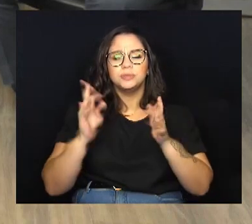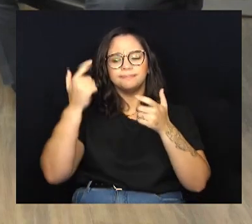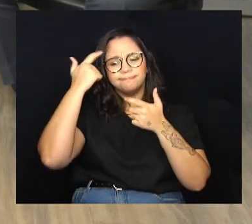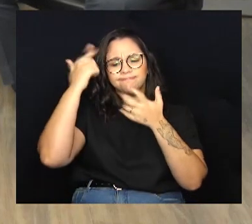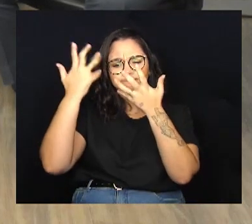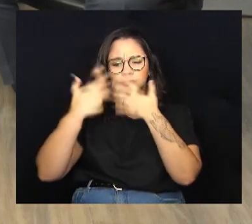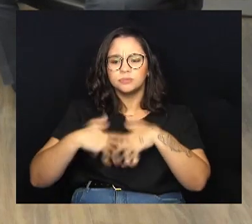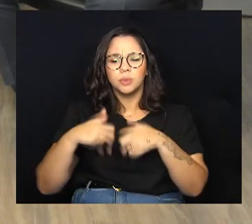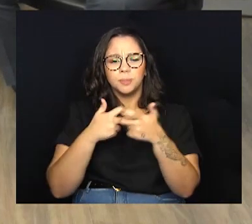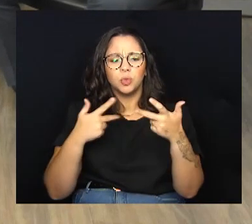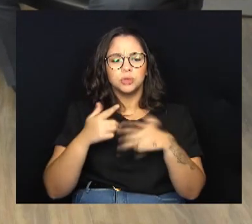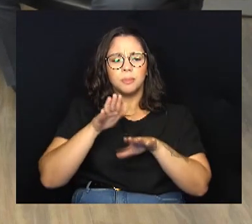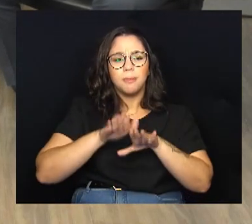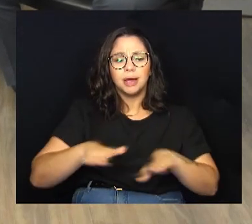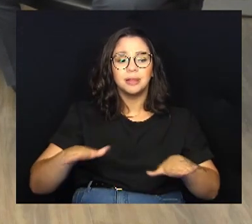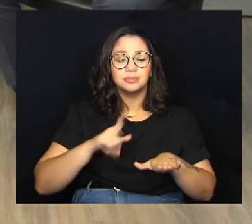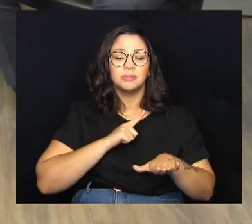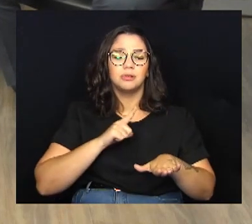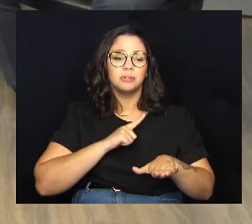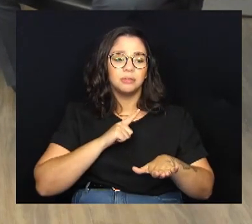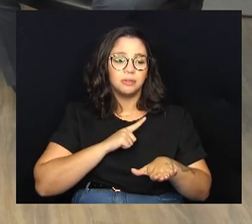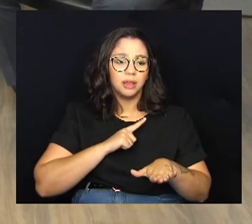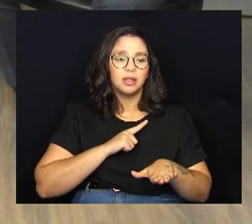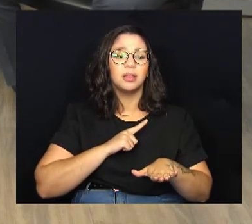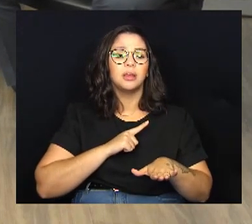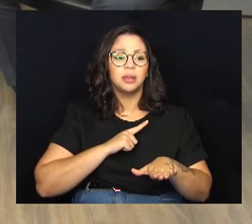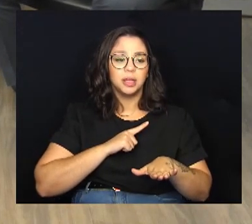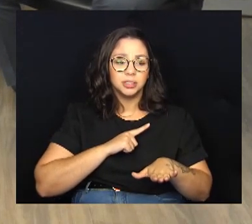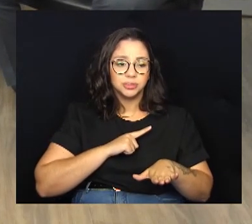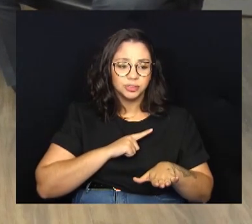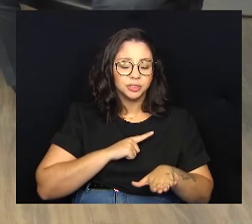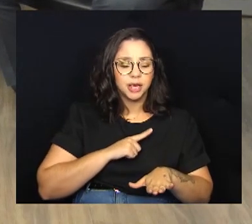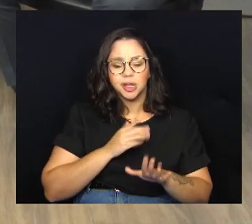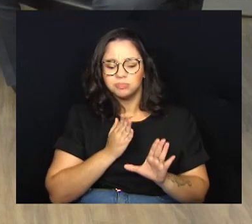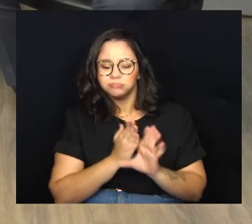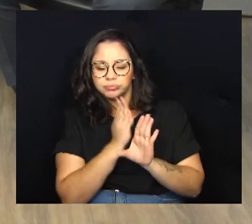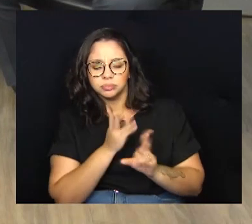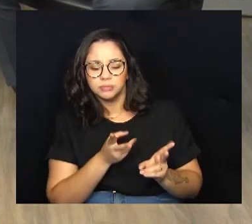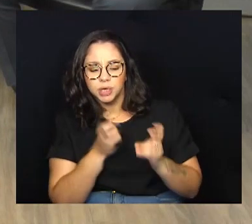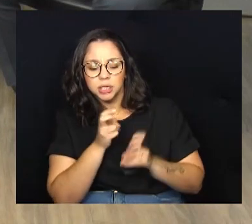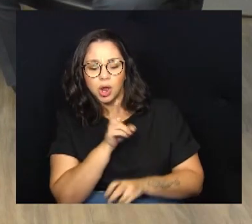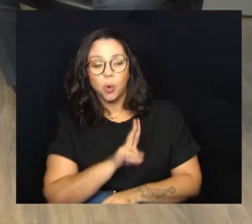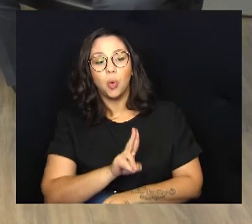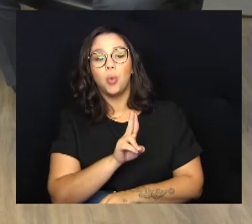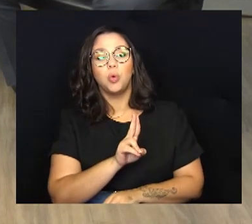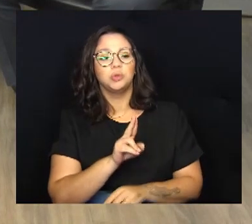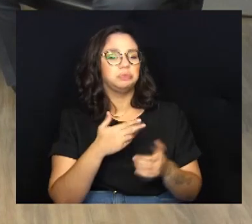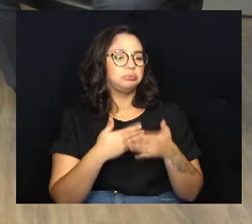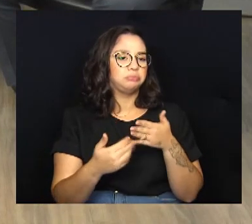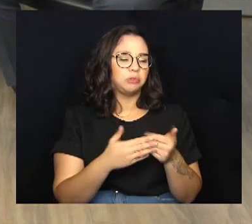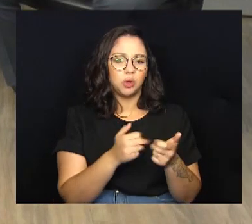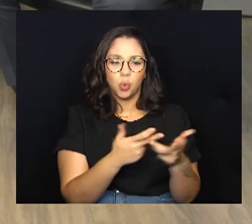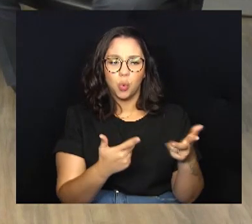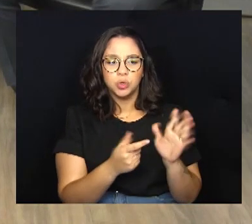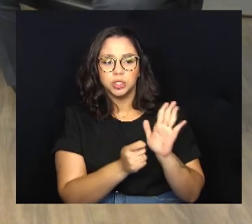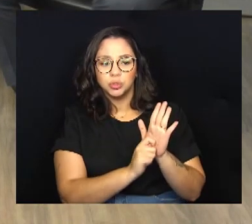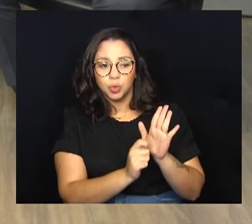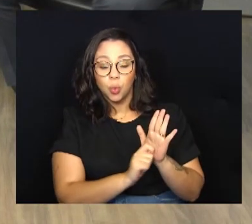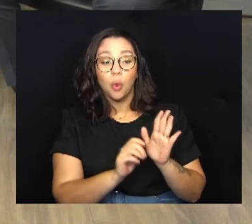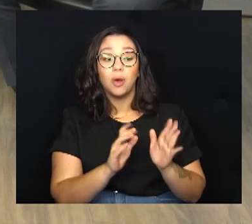perto. E também, o que o Nelson falou, é importante essas entidades que cuidam